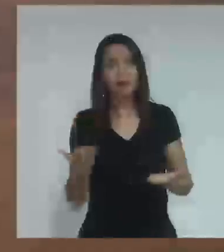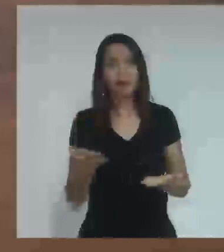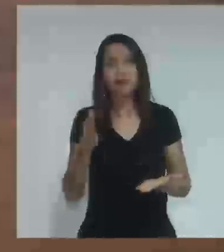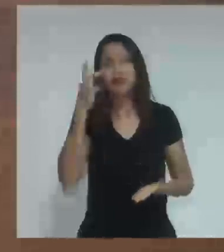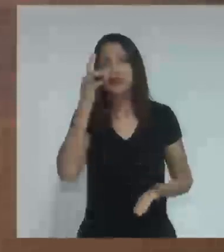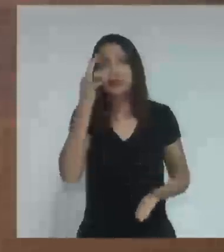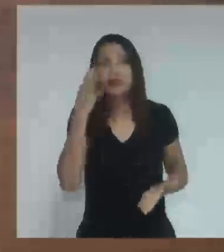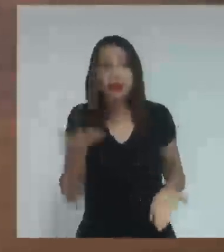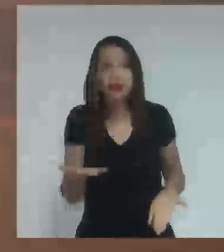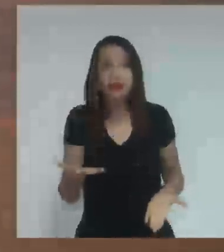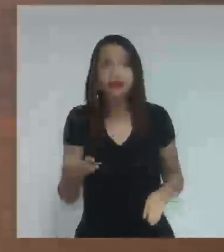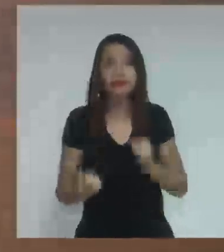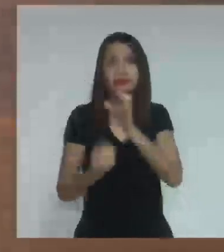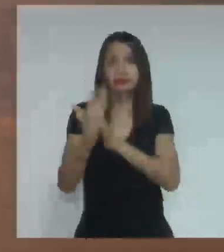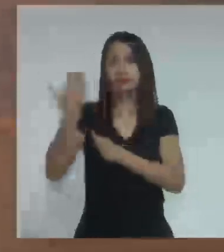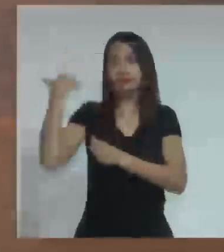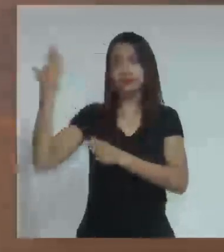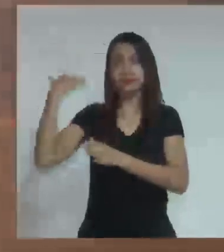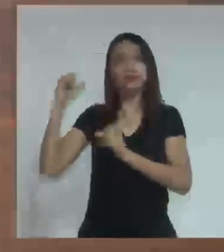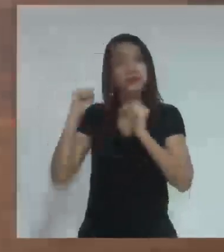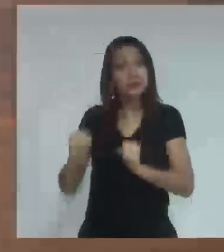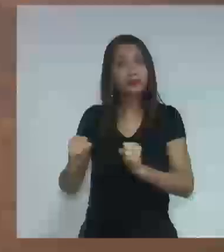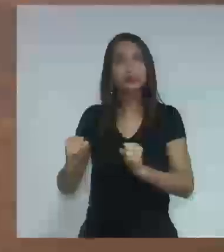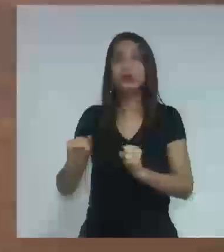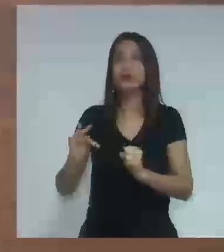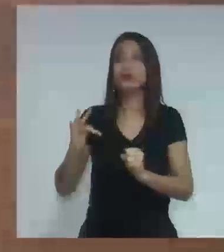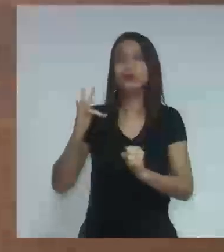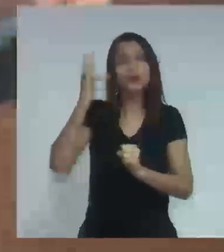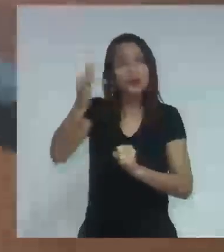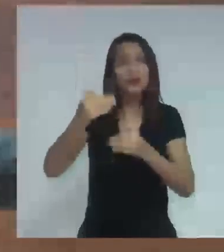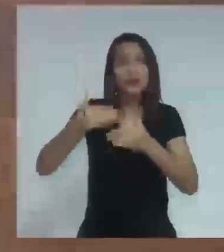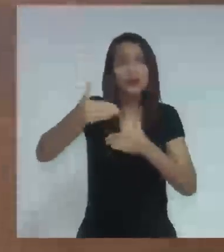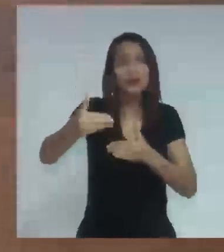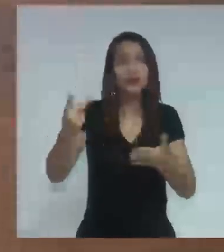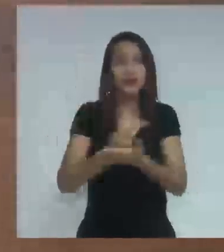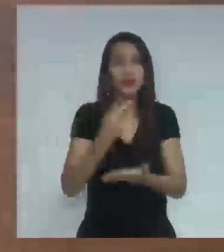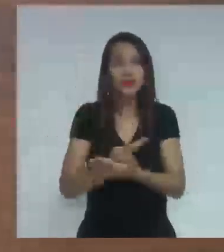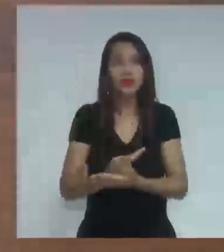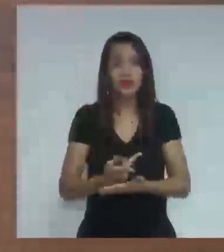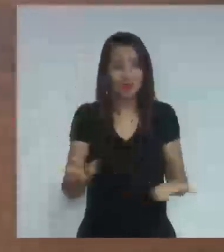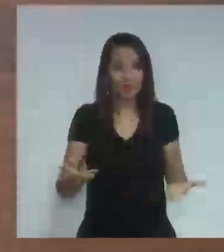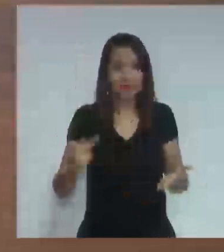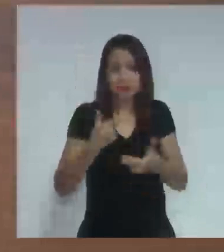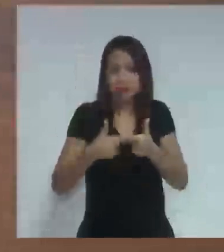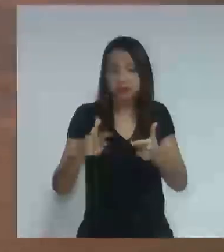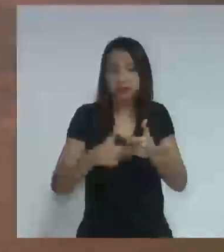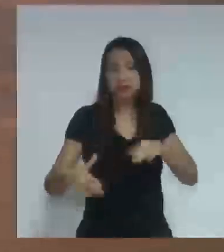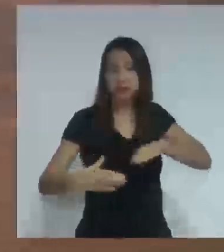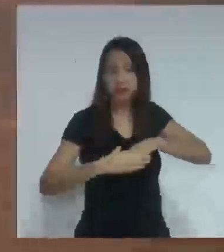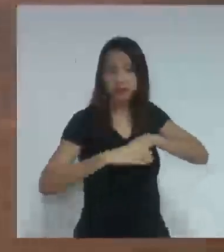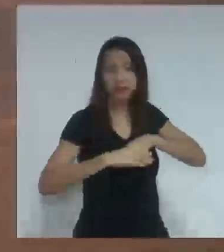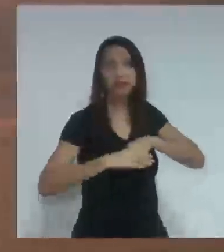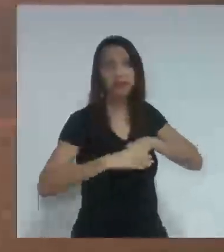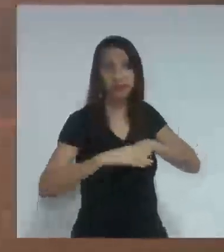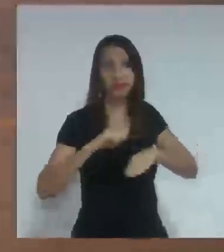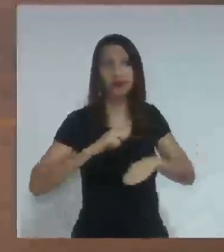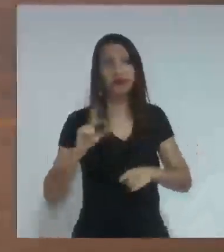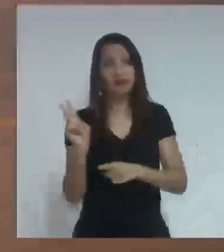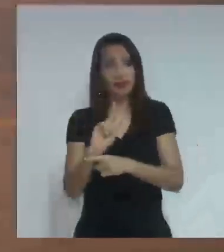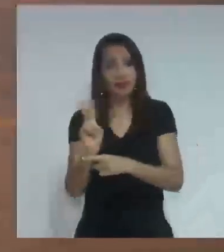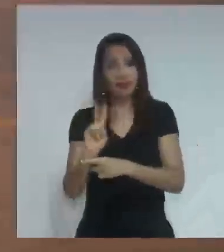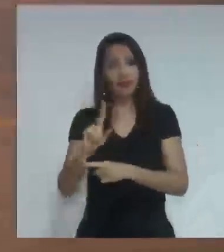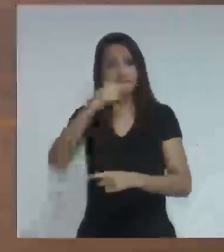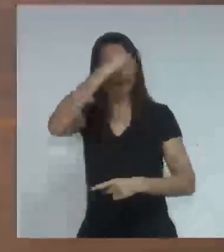porque isso aconteceu em outros casos, e poderão acontecer mais. No caso do sapato, pode acontecer no caso da guarda, que